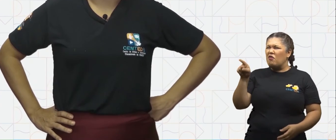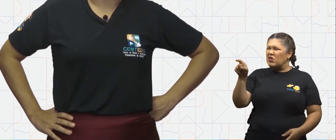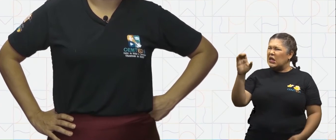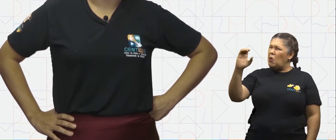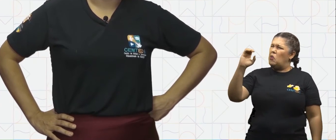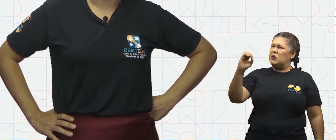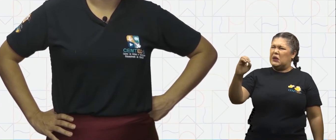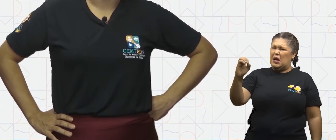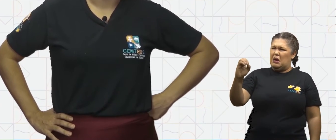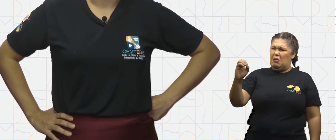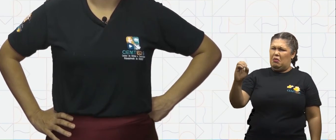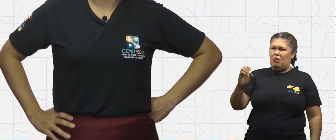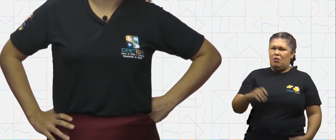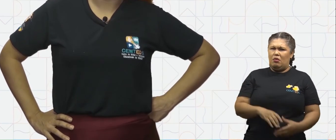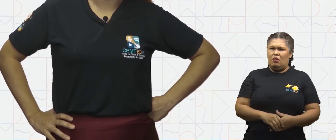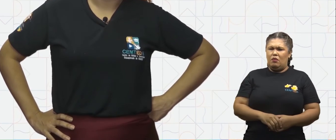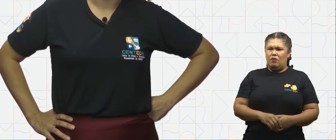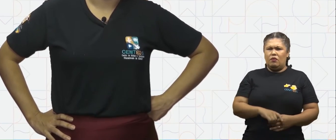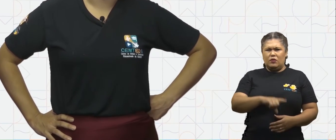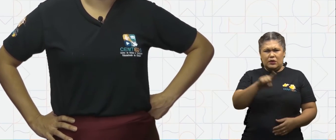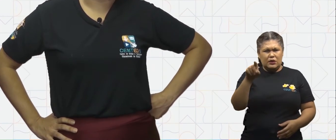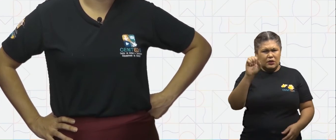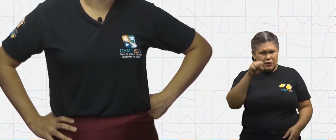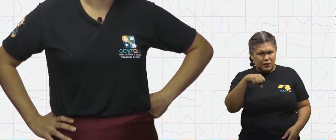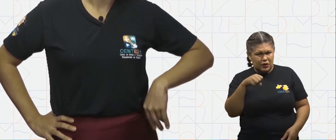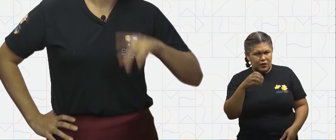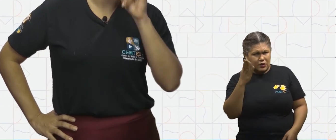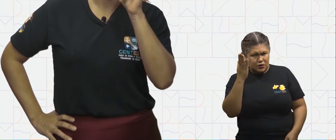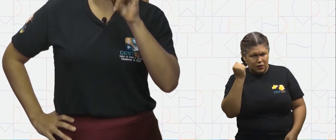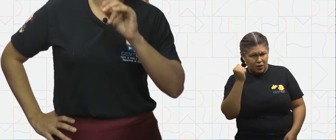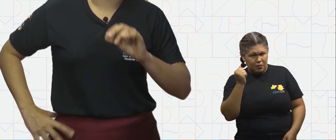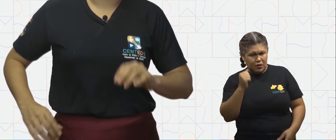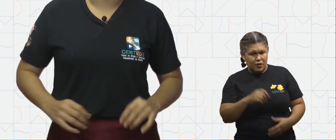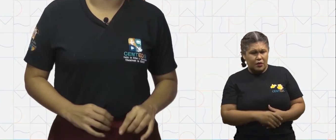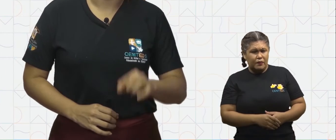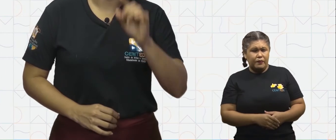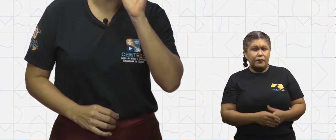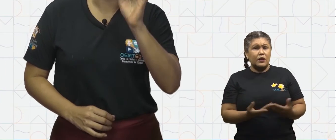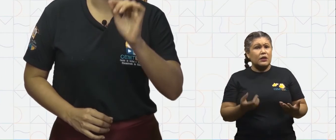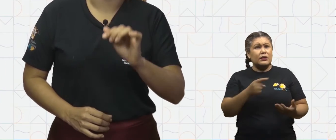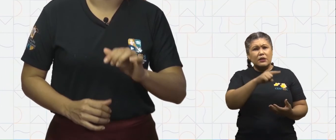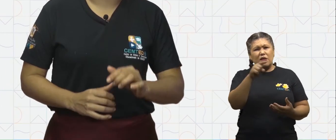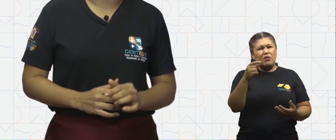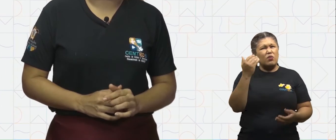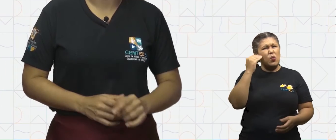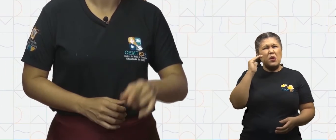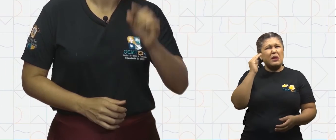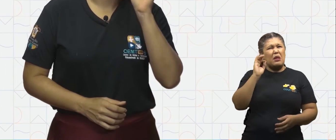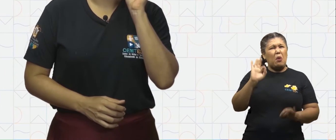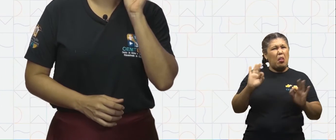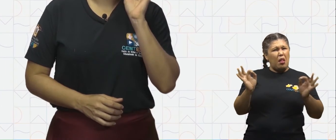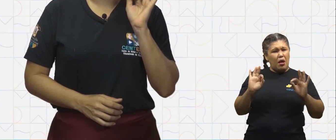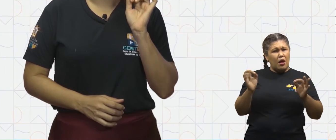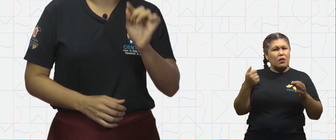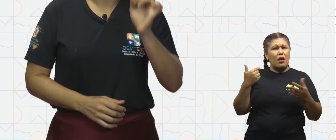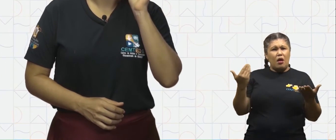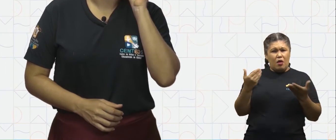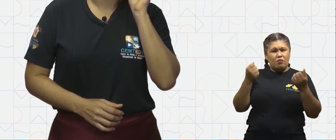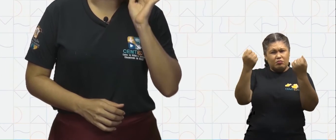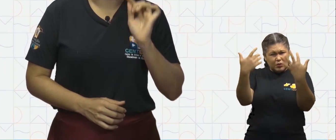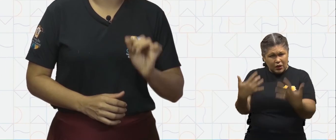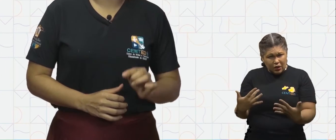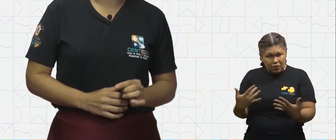à esquerda? Sim? Não? Se já escutou e não entendeu por quê, eu vou